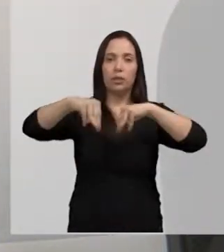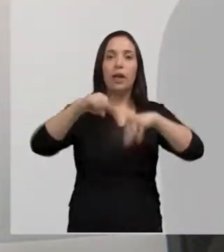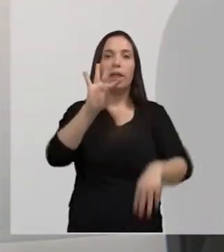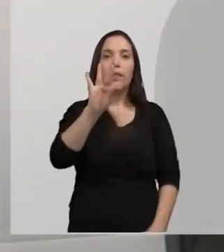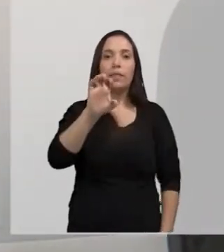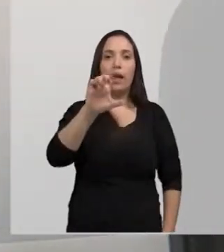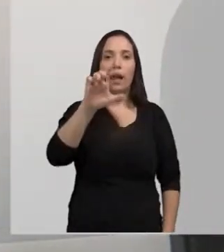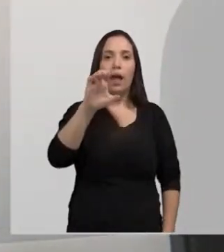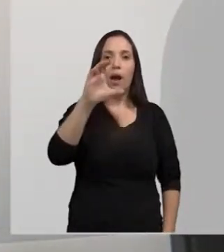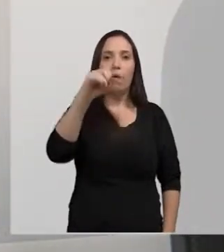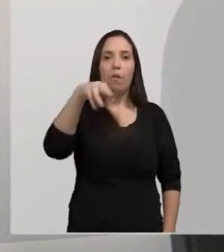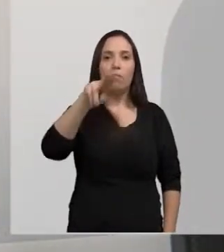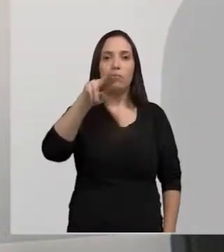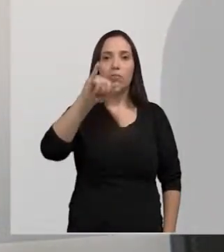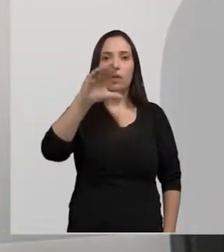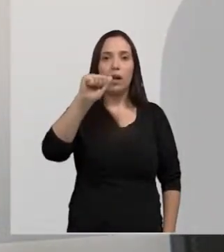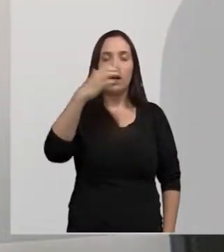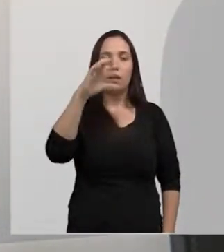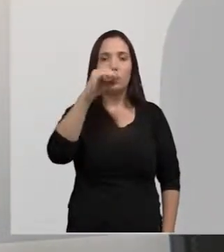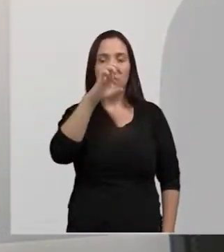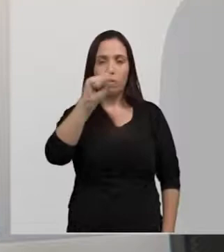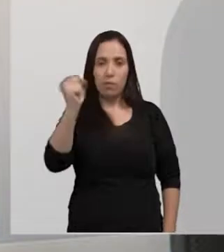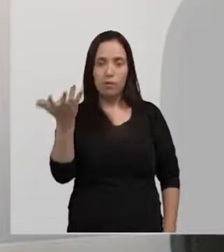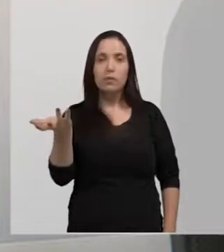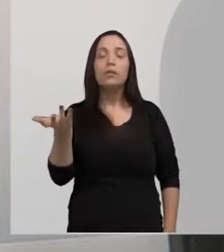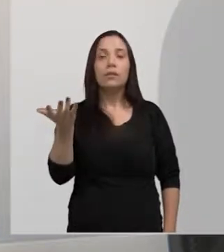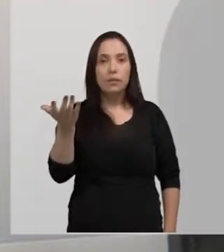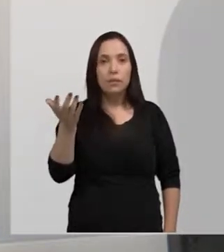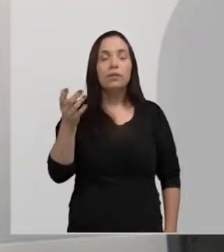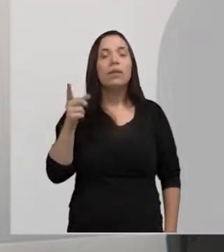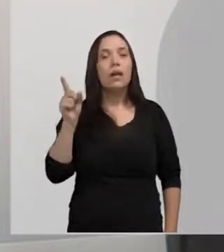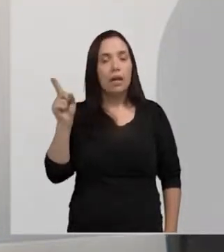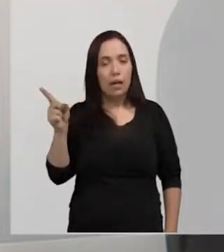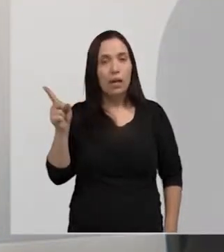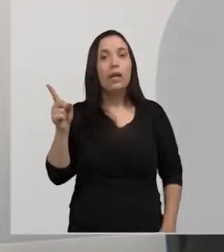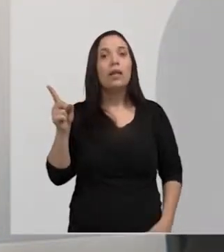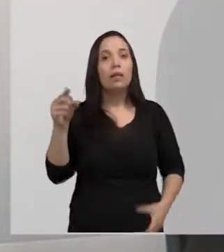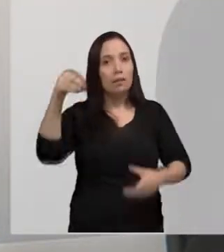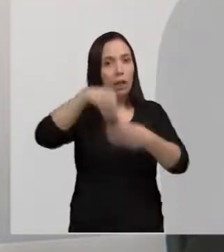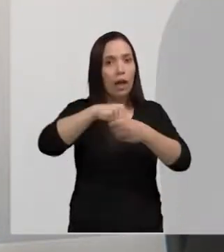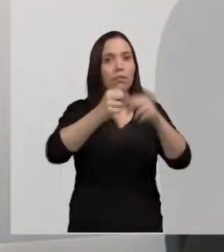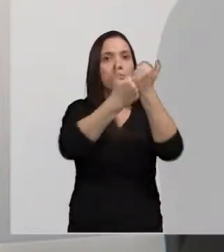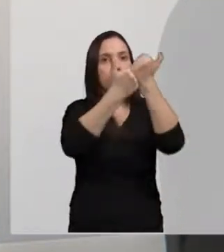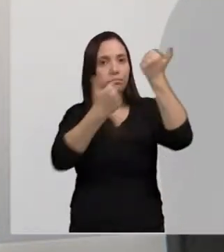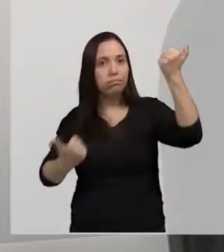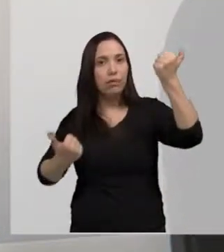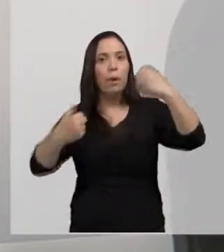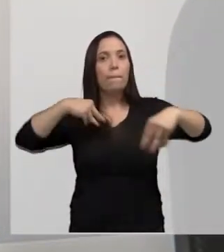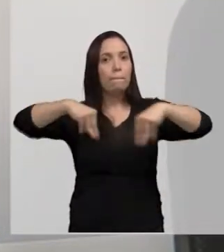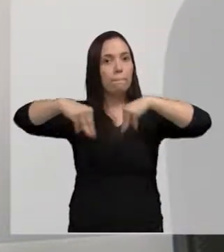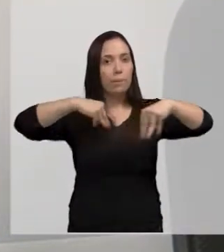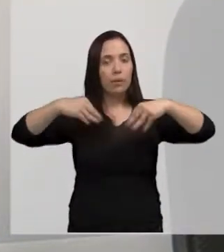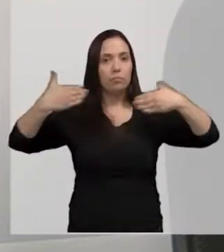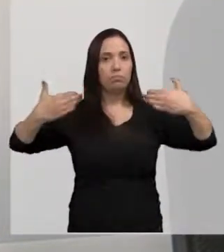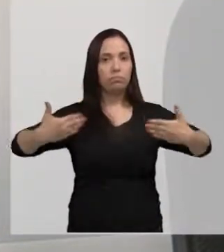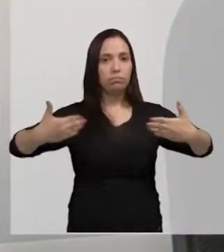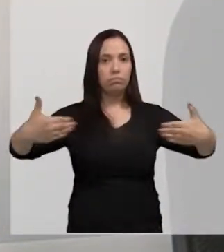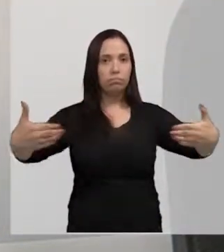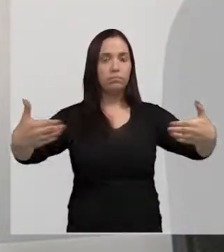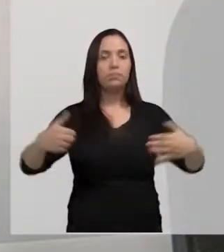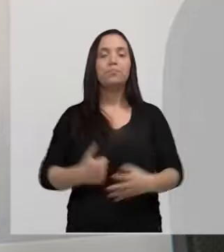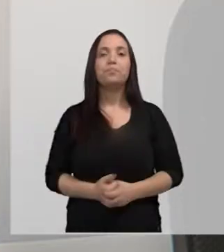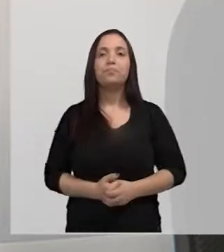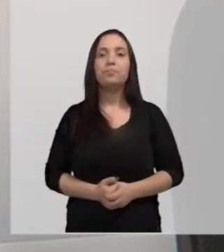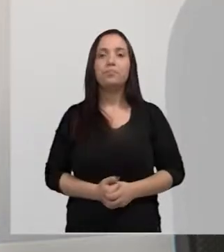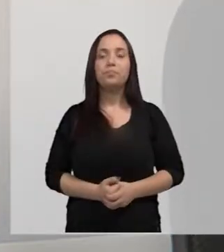Governo Lula. Quer dizer, o segundo mandato dele, praticamente, ele ficou dentro do ministério do primeiro governo de Luiz Inácio Lula.